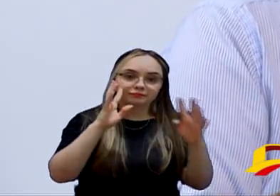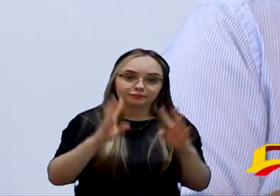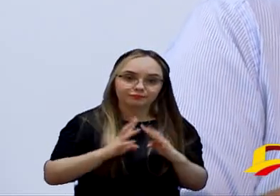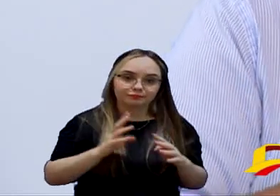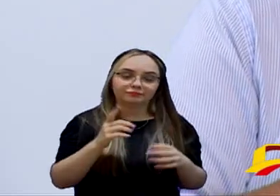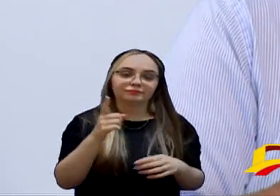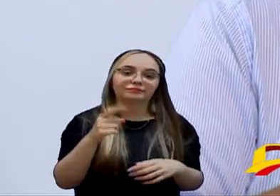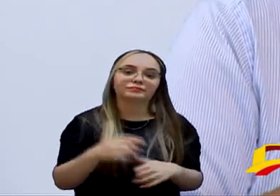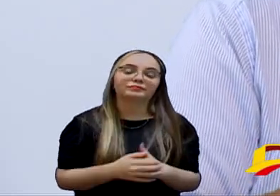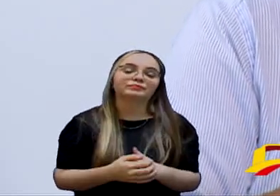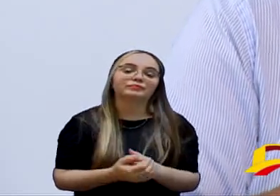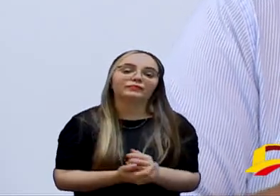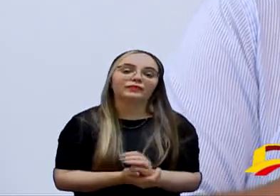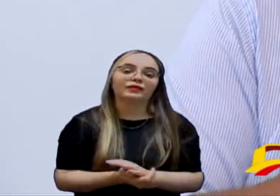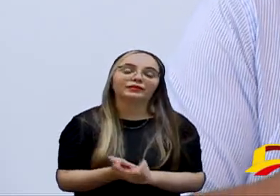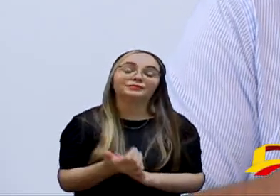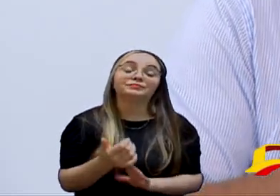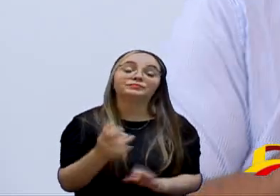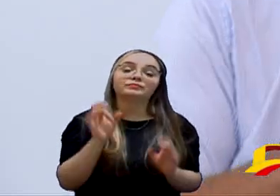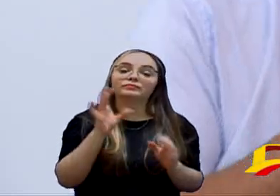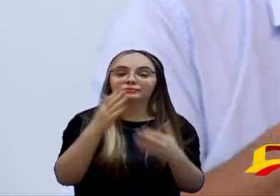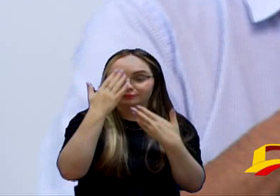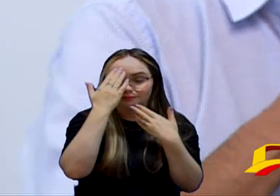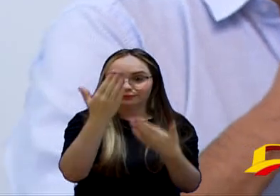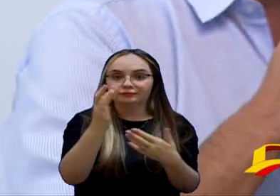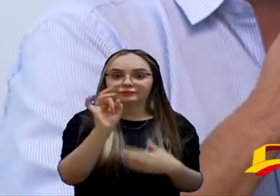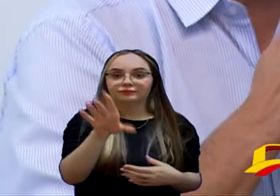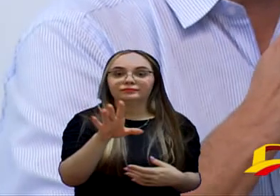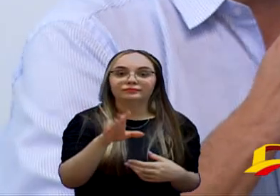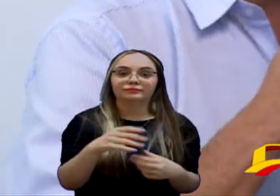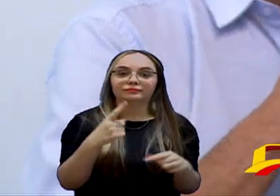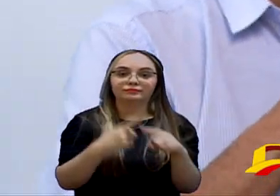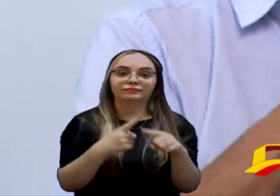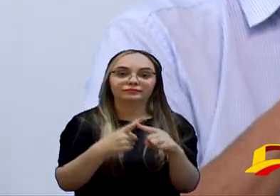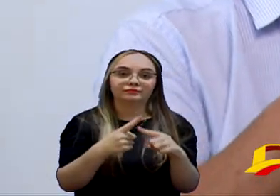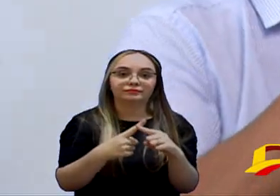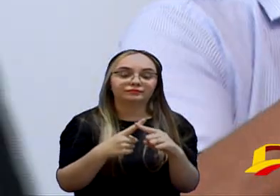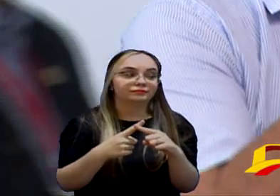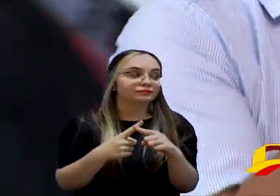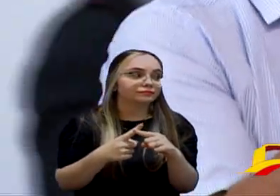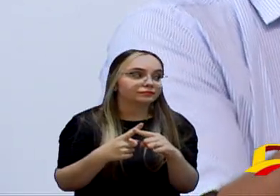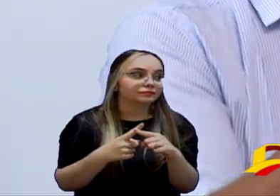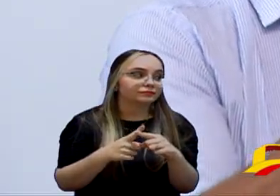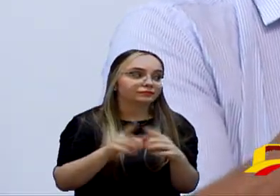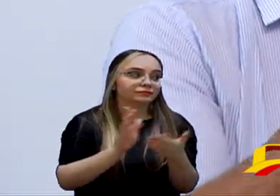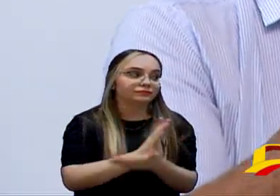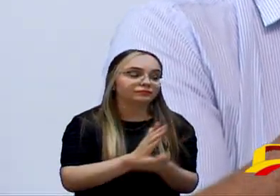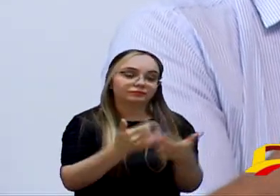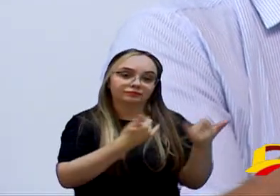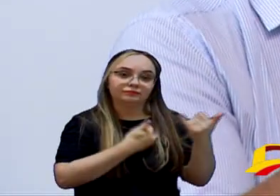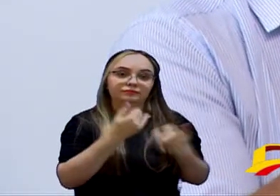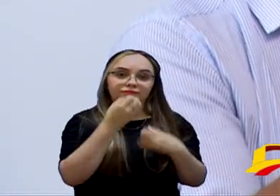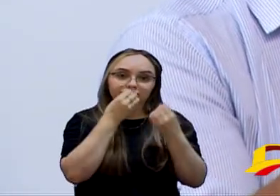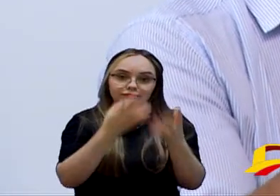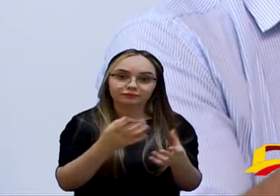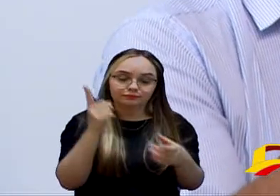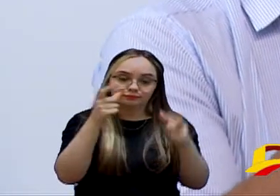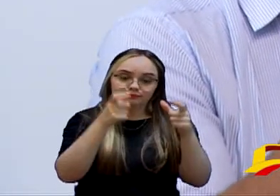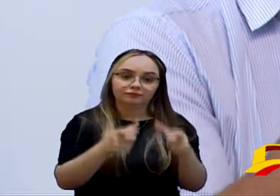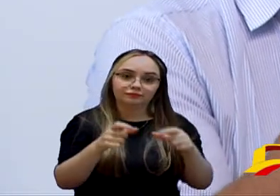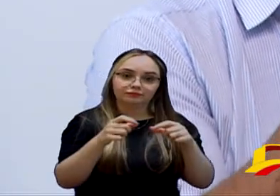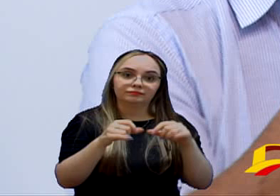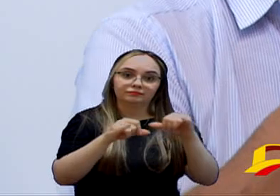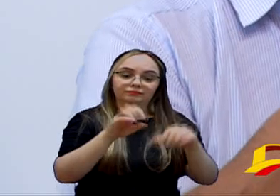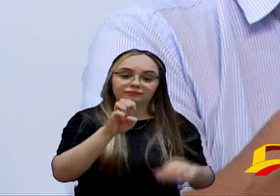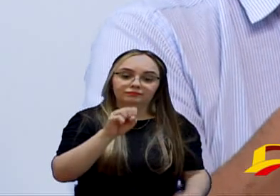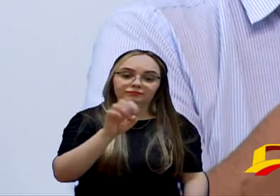vendo meu irmão é só para agradecer porque Recebi uma notícia boa lá do Mercado Distrital que vai começar